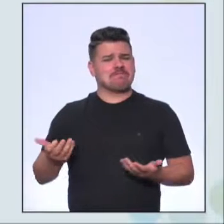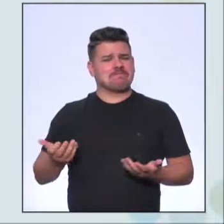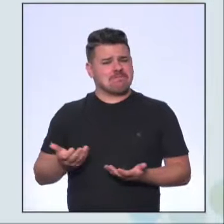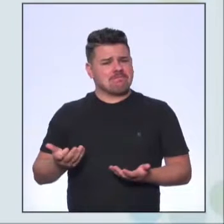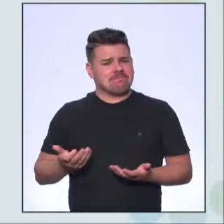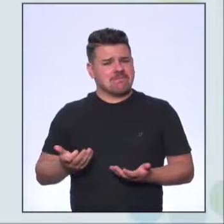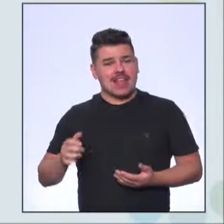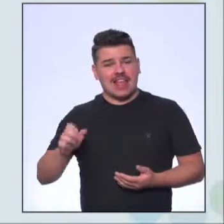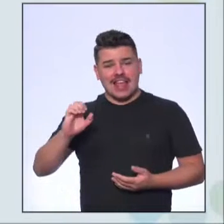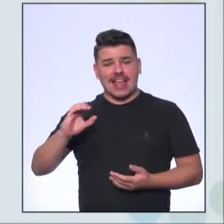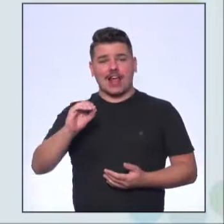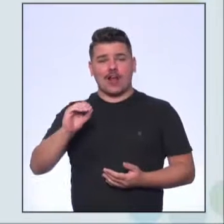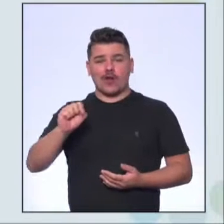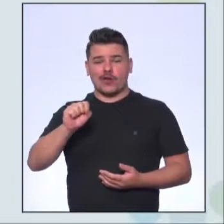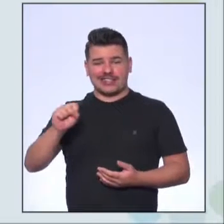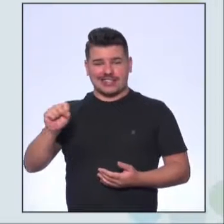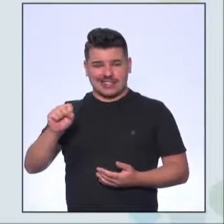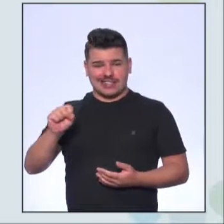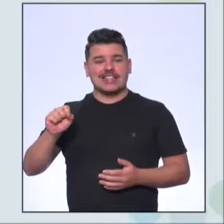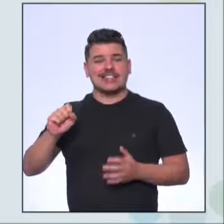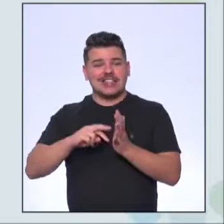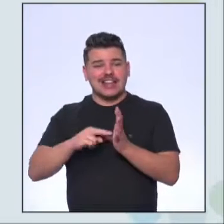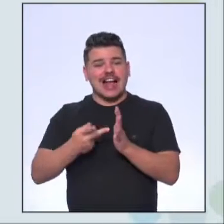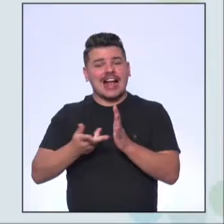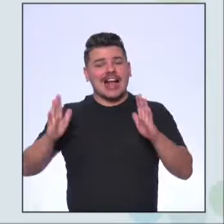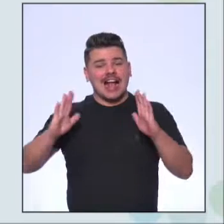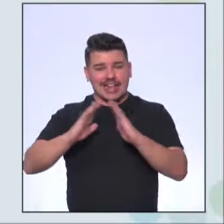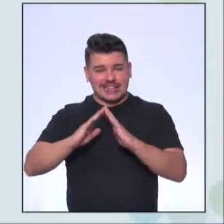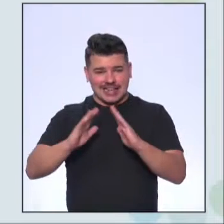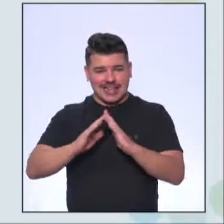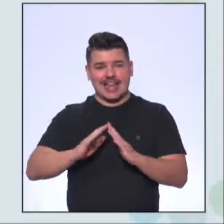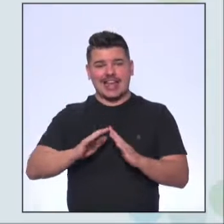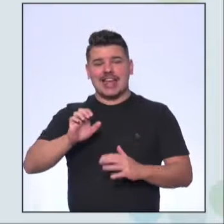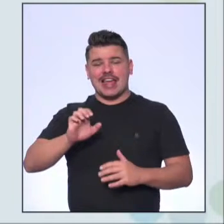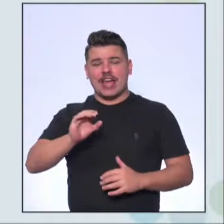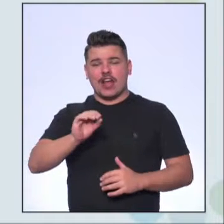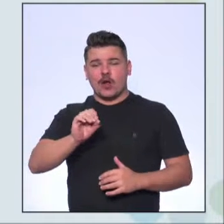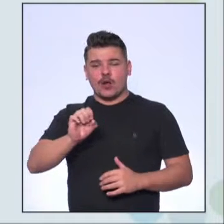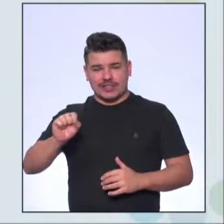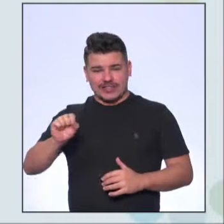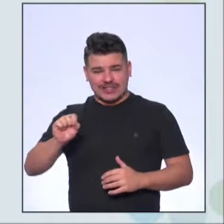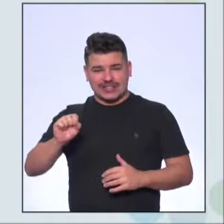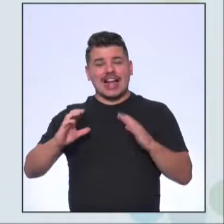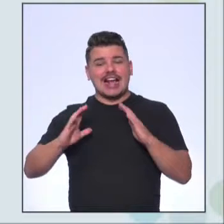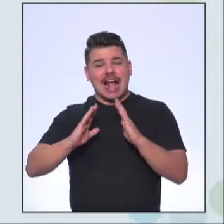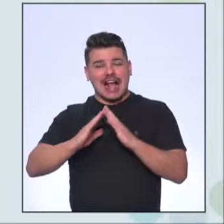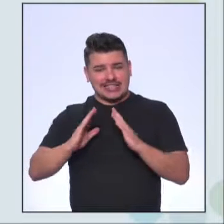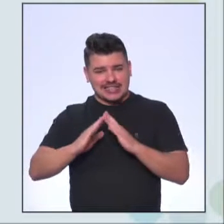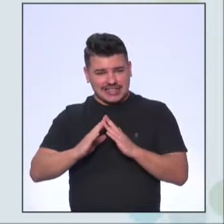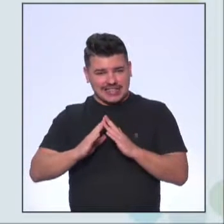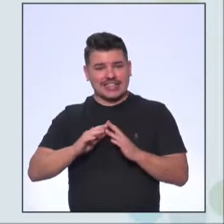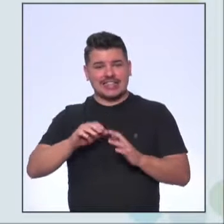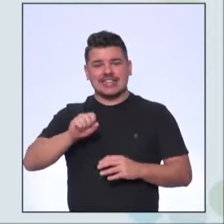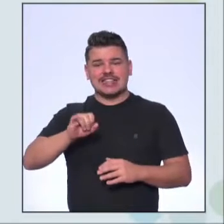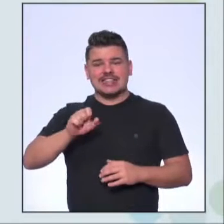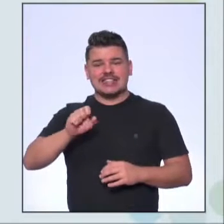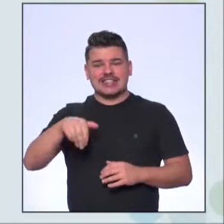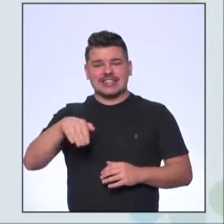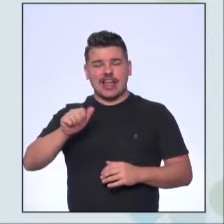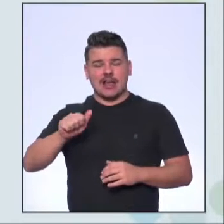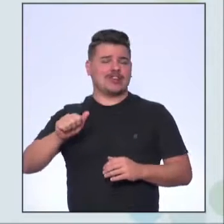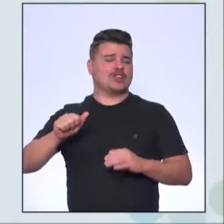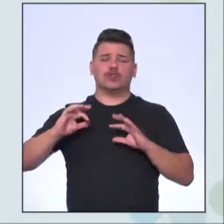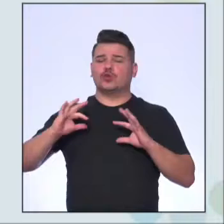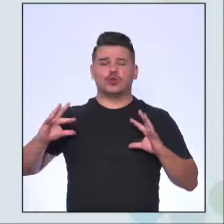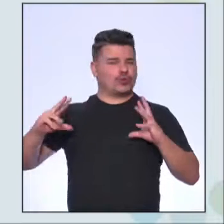oikos, casa, tá? Eco significa oikos, casa, né? E sistema vem de um todo, interligado. Então, eu